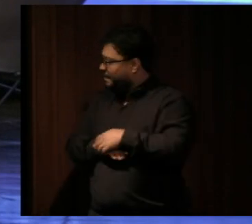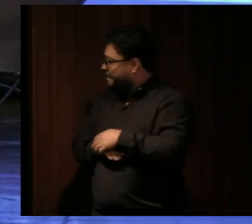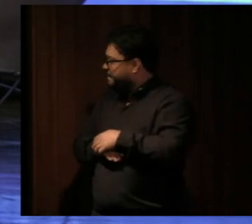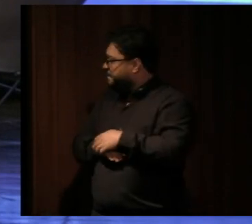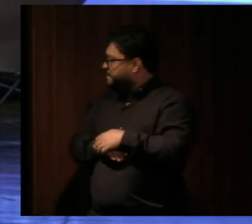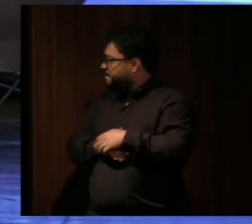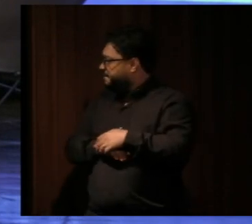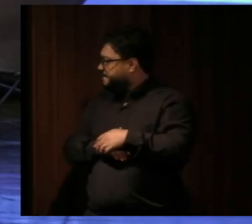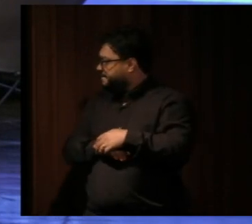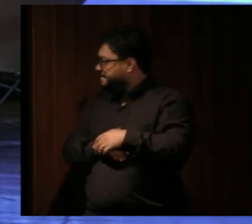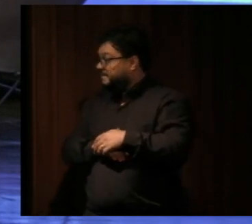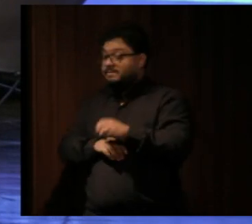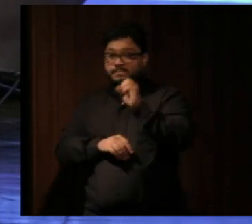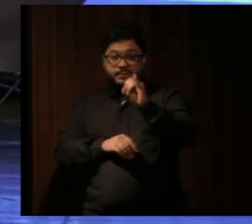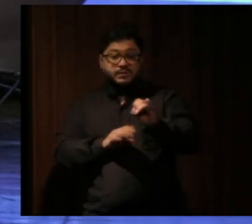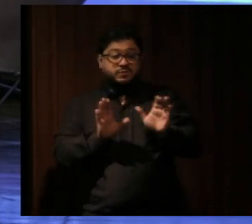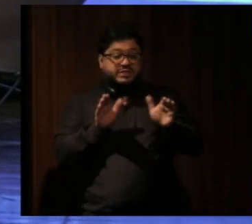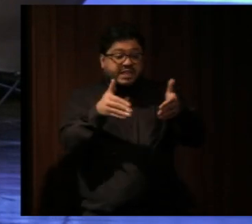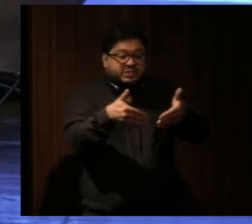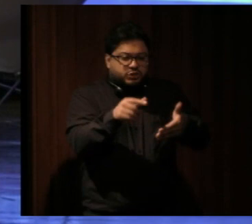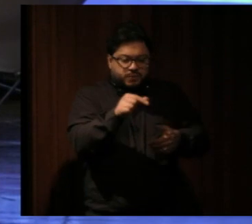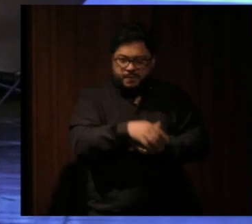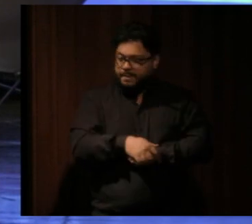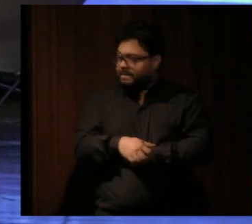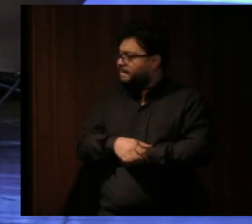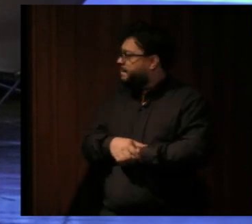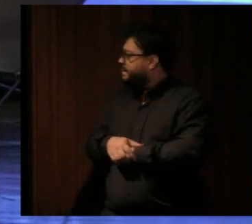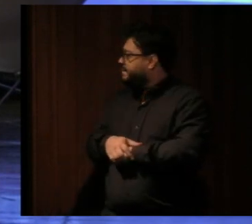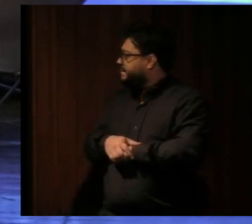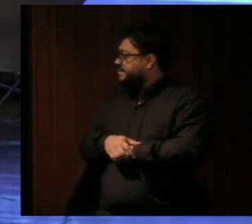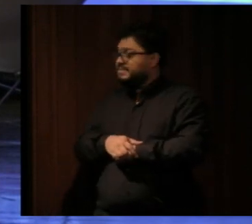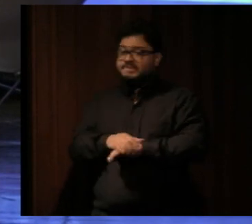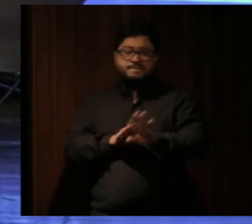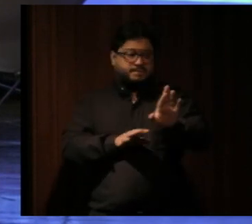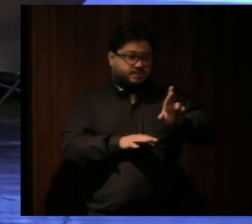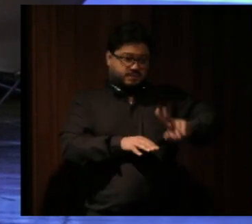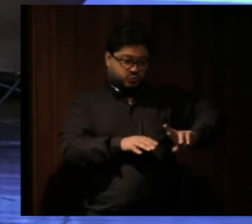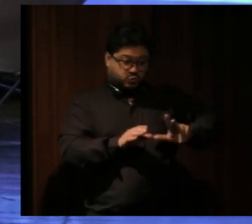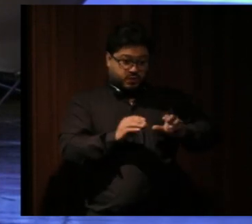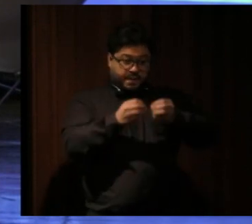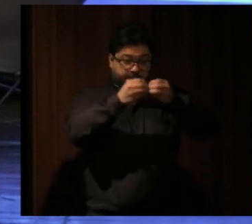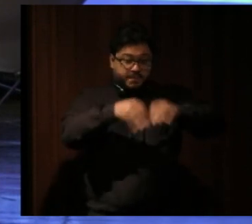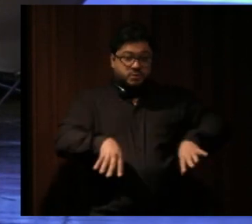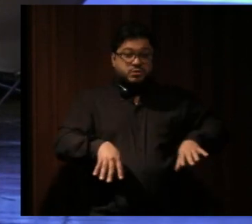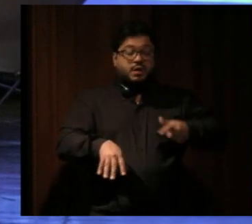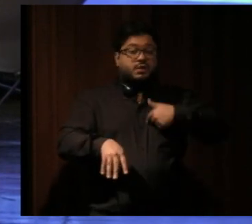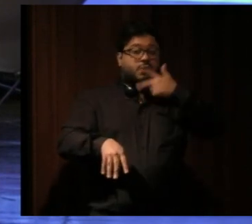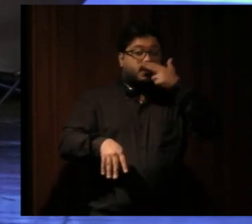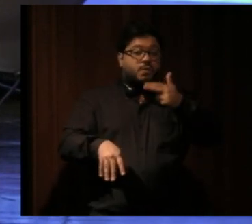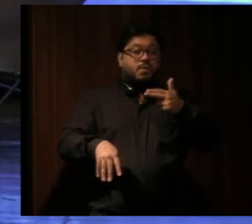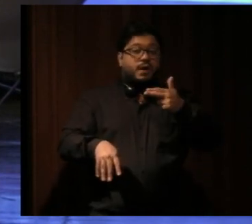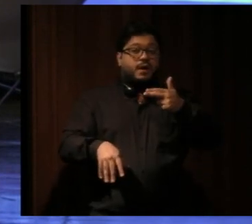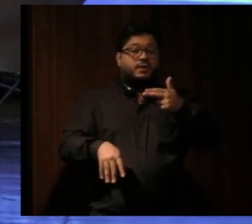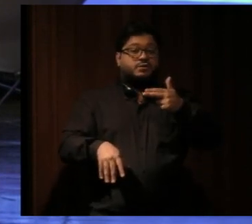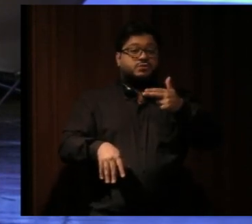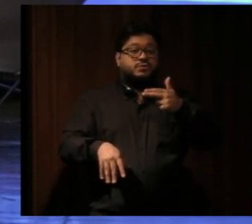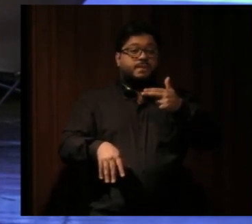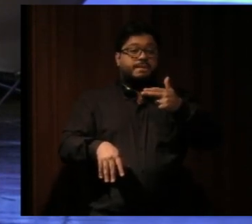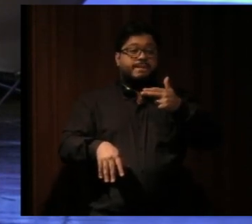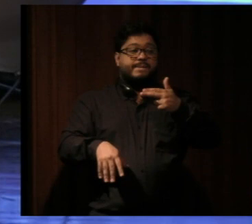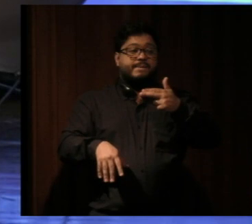prejudicada se você restringe um pouco não não acho que saia prejudicada eu acho que acaba